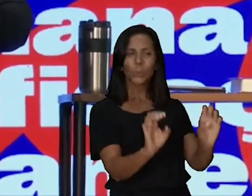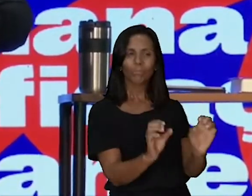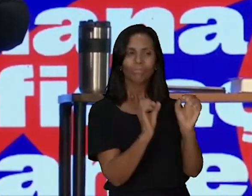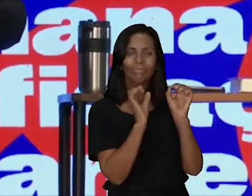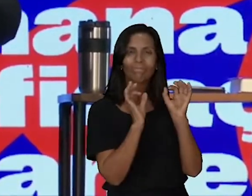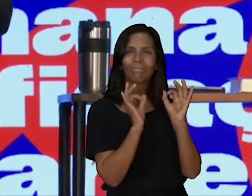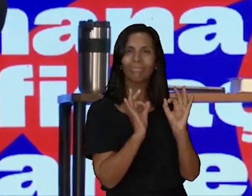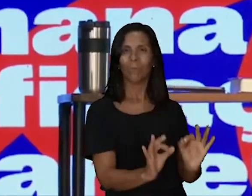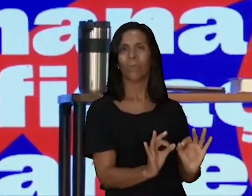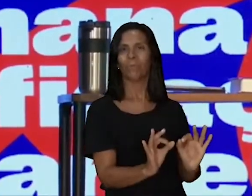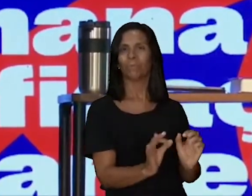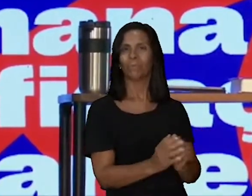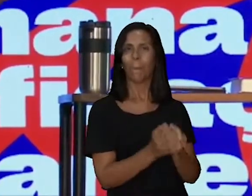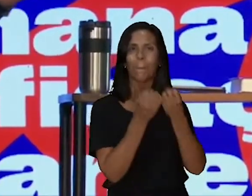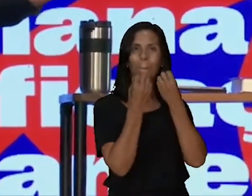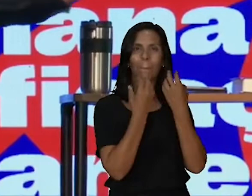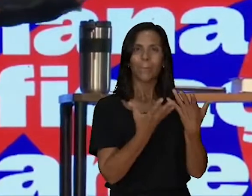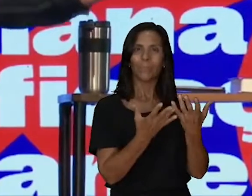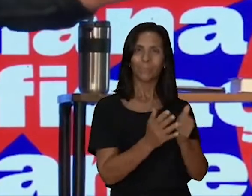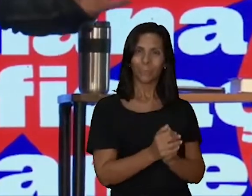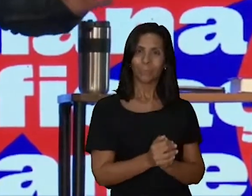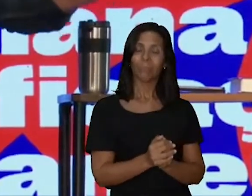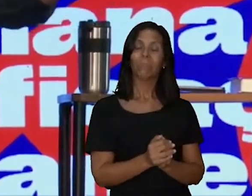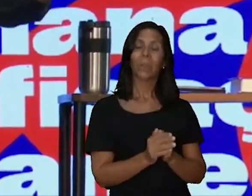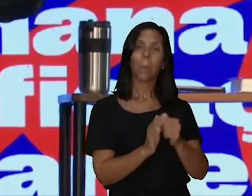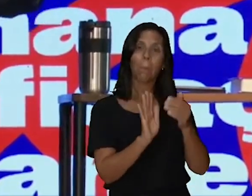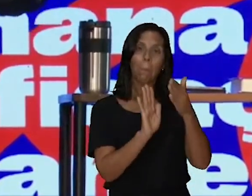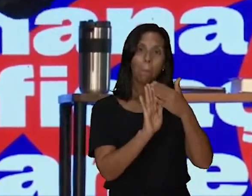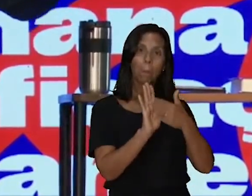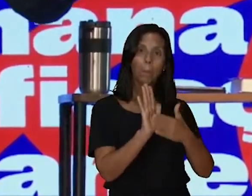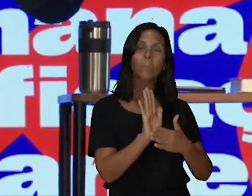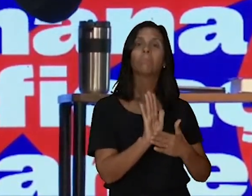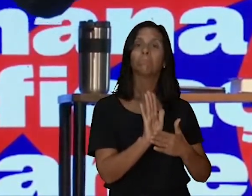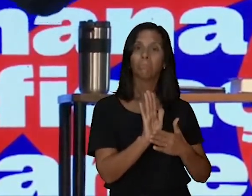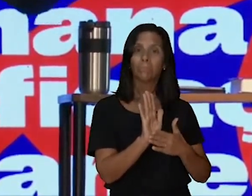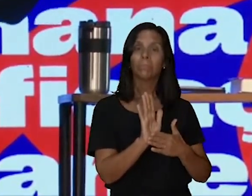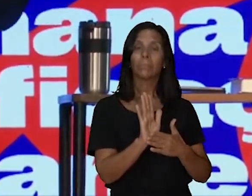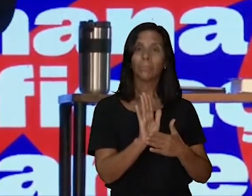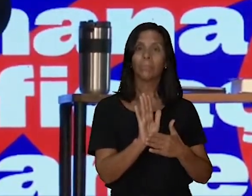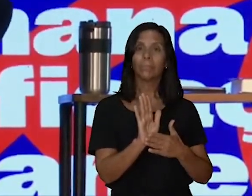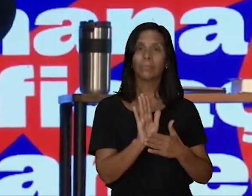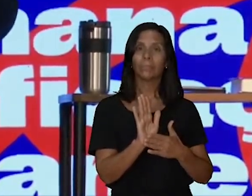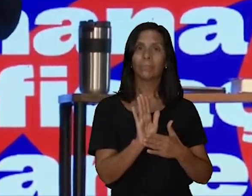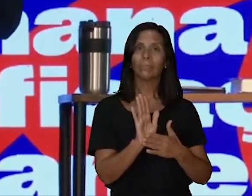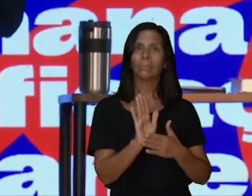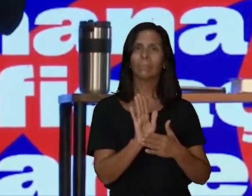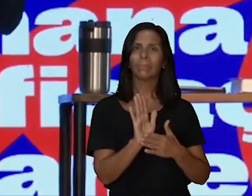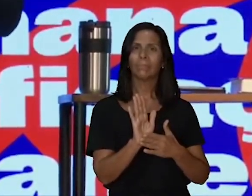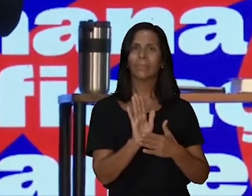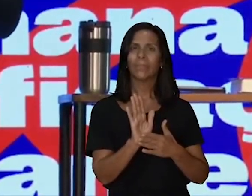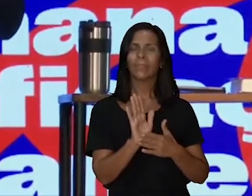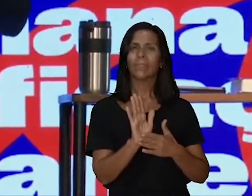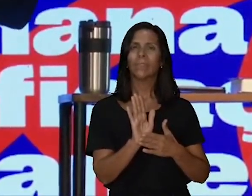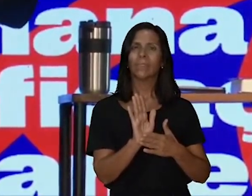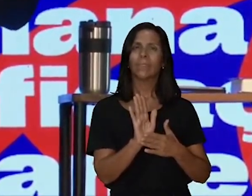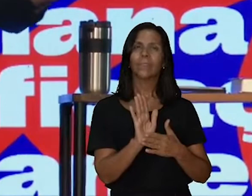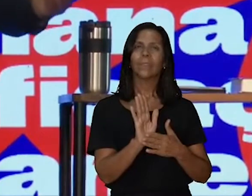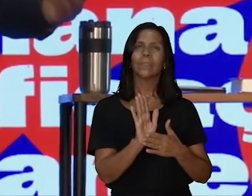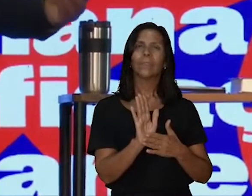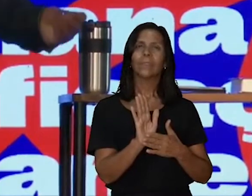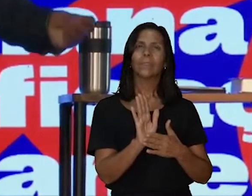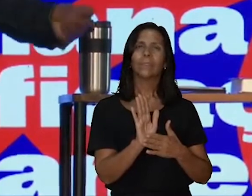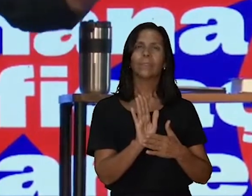estruturadas. E elas têm programas que eles são complexos, mas estão